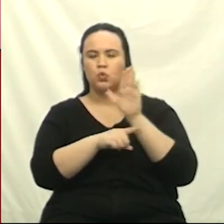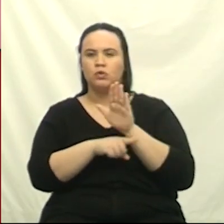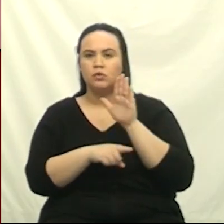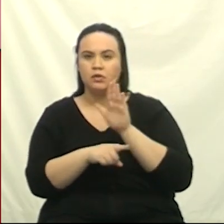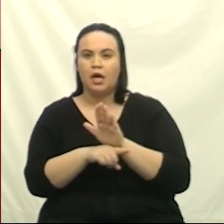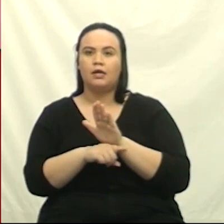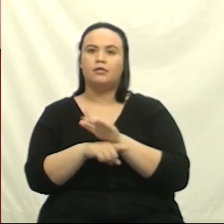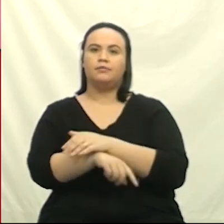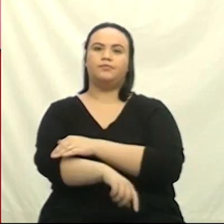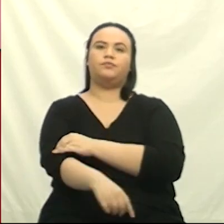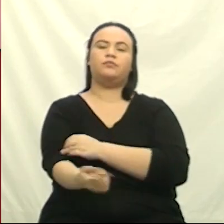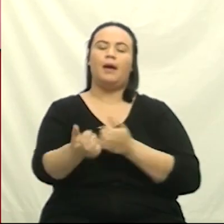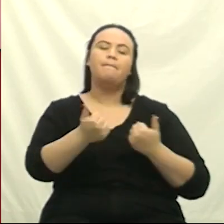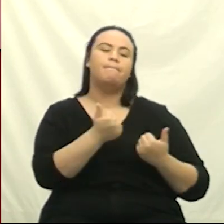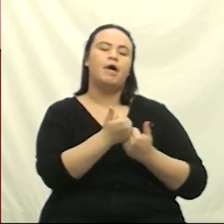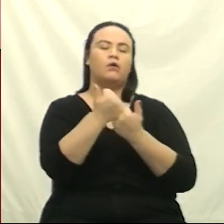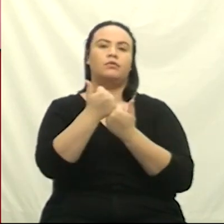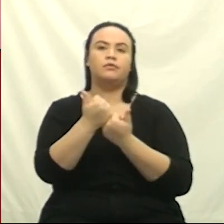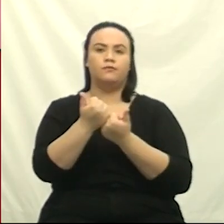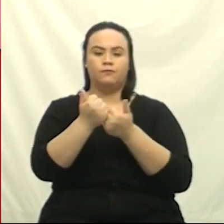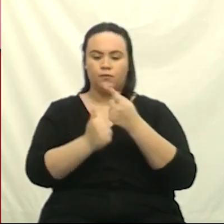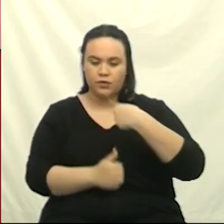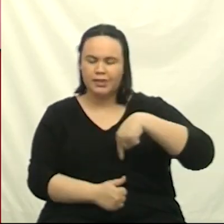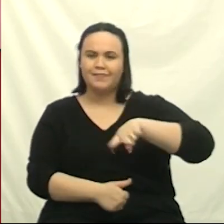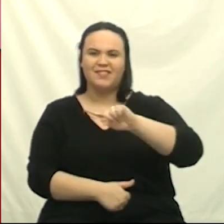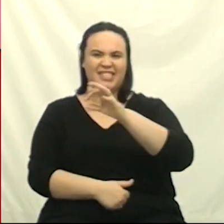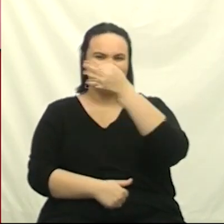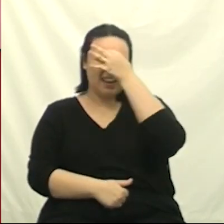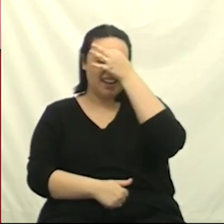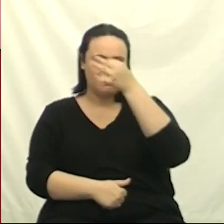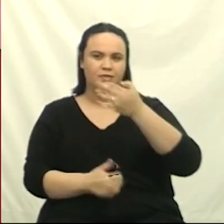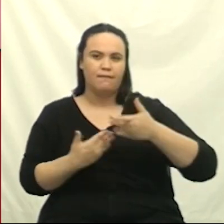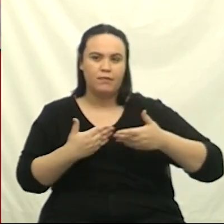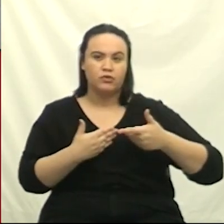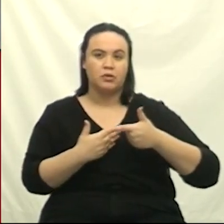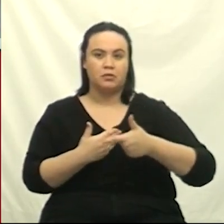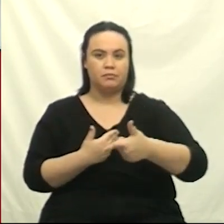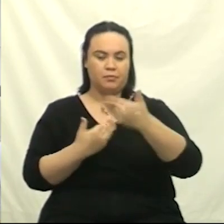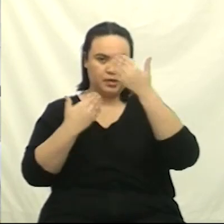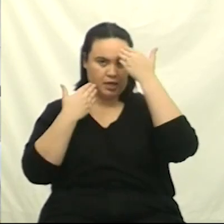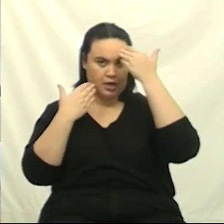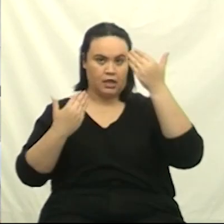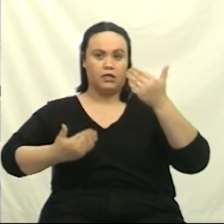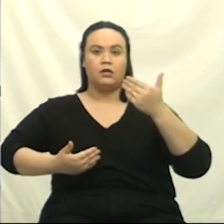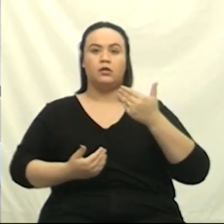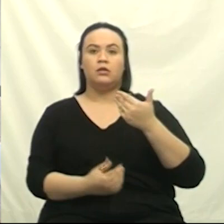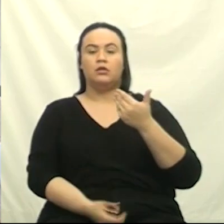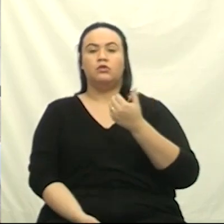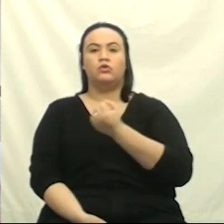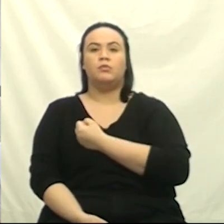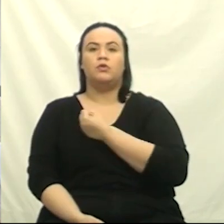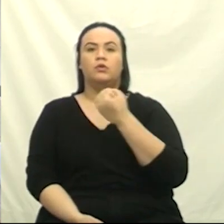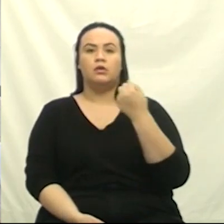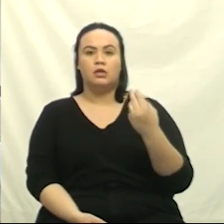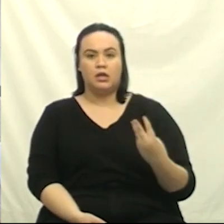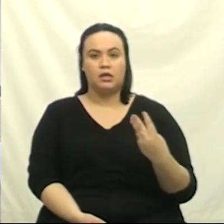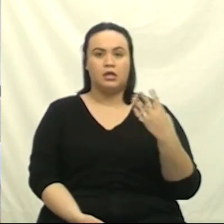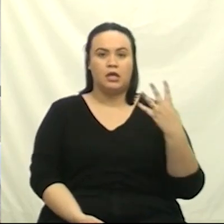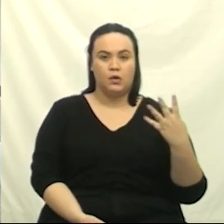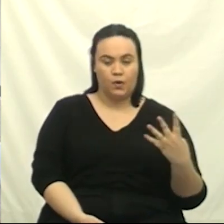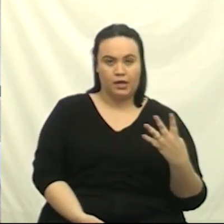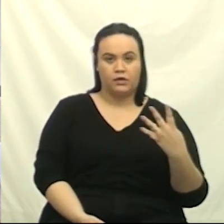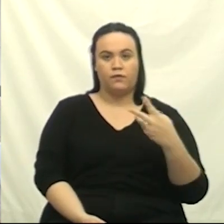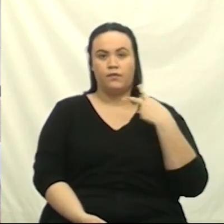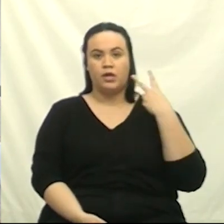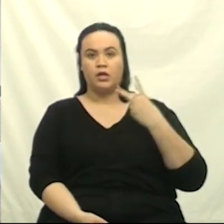muito apoio e vocês vão longe pode ter certeza disso obrigado presidente moção 34 continua em discussão com a palavra